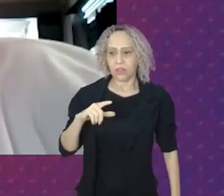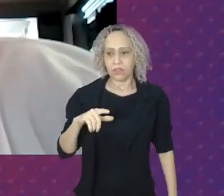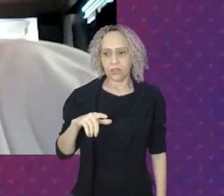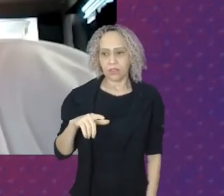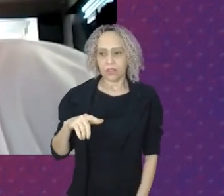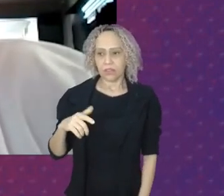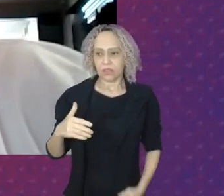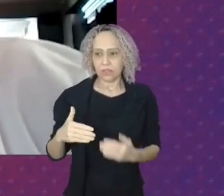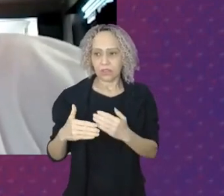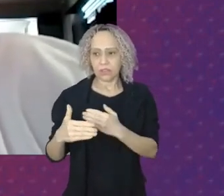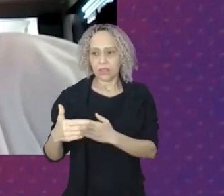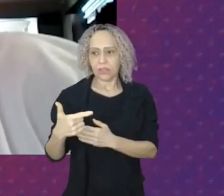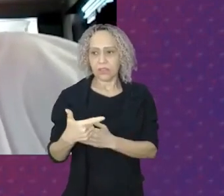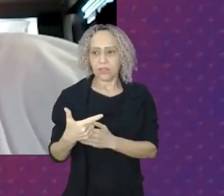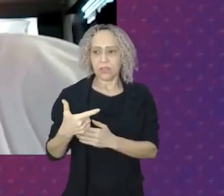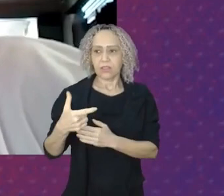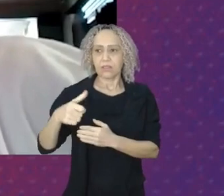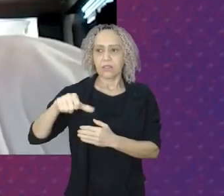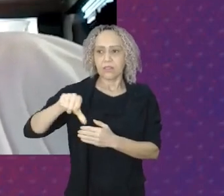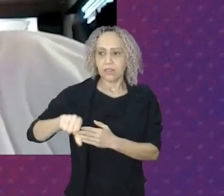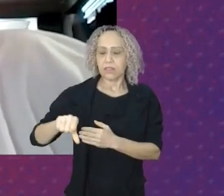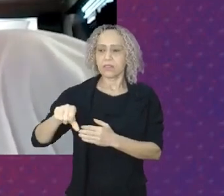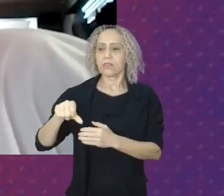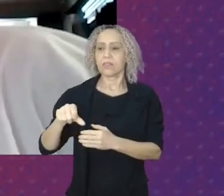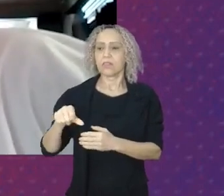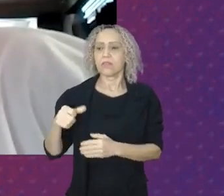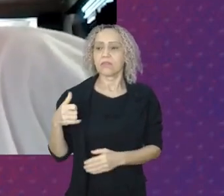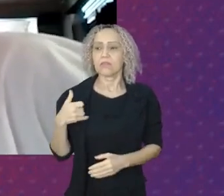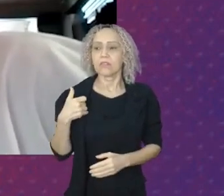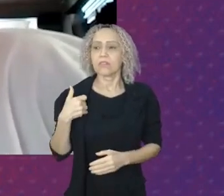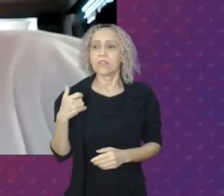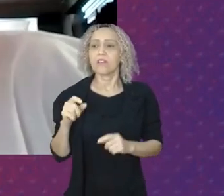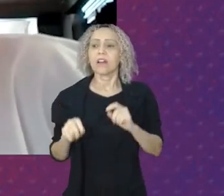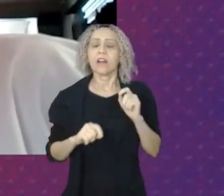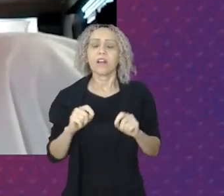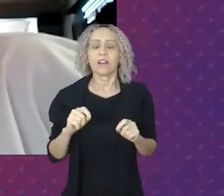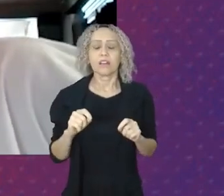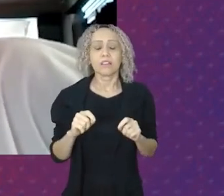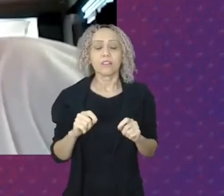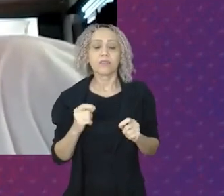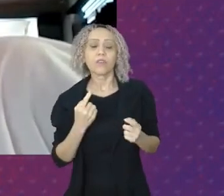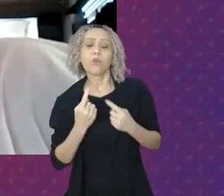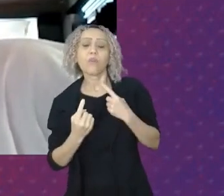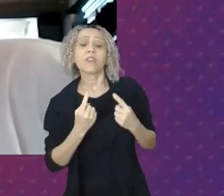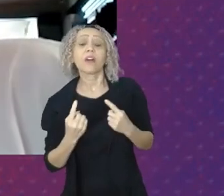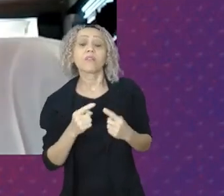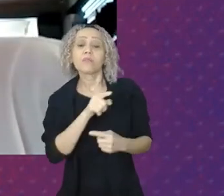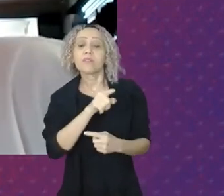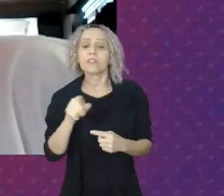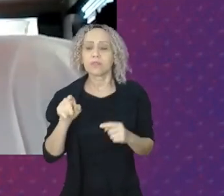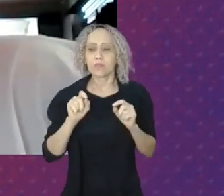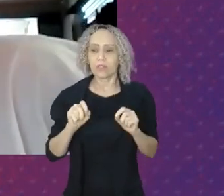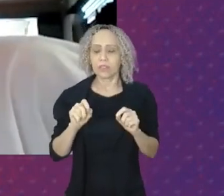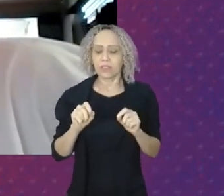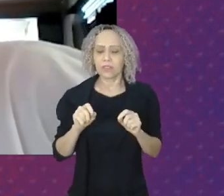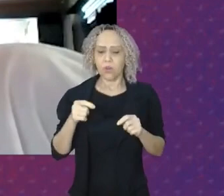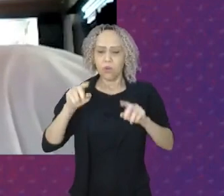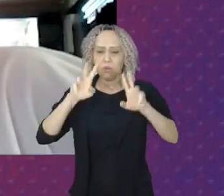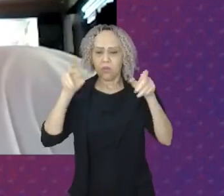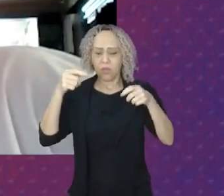faço 29 anos de militância esse ano, e estou aqui para conversar com vocês um pouquinho sobre as